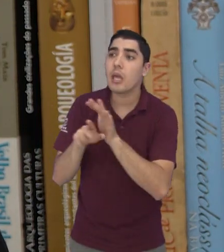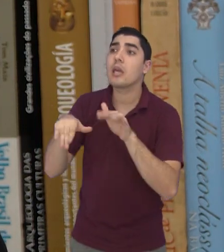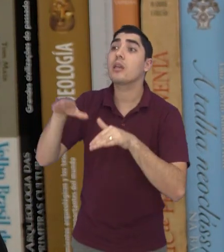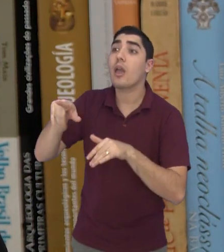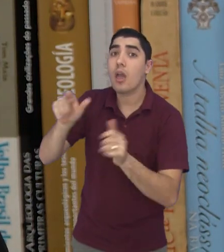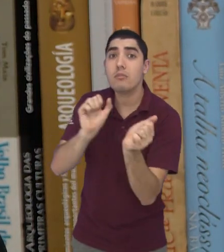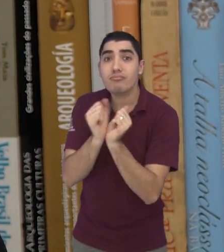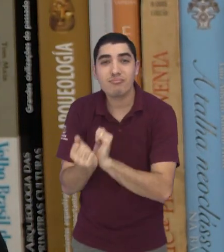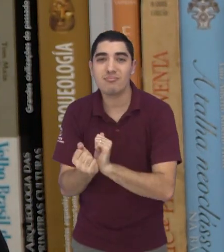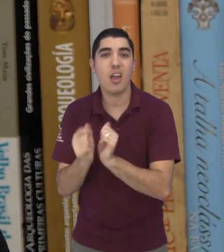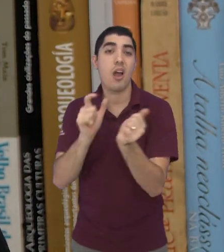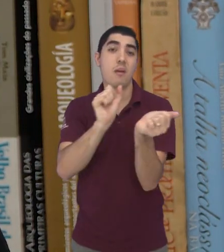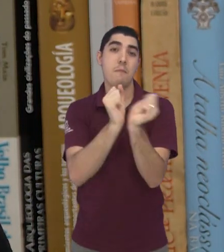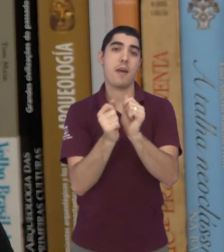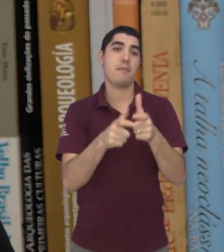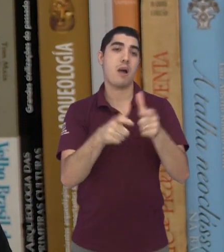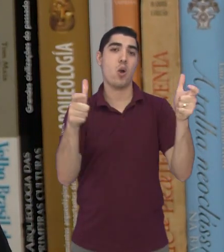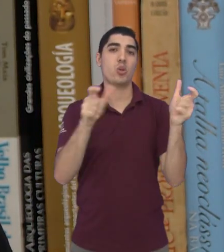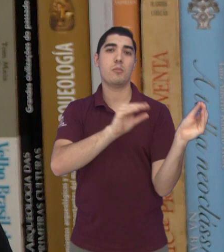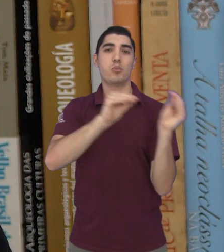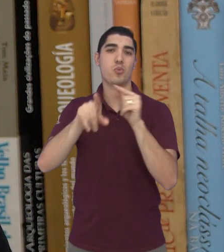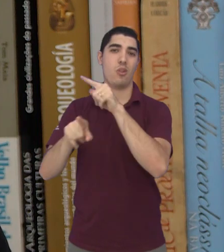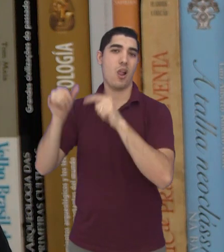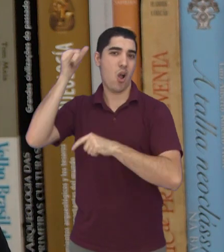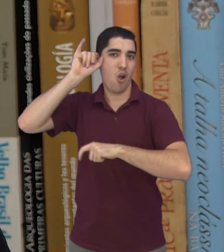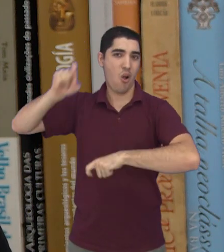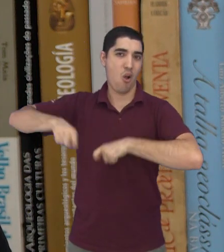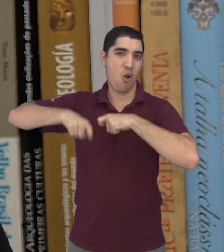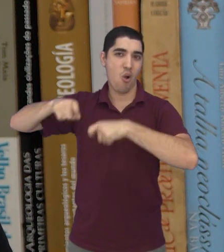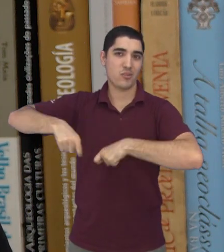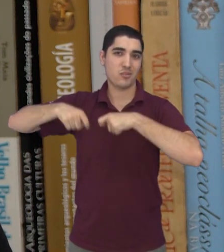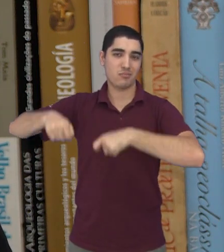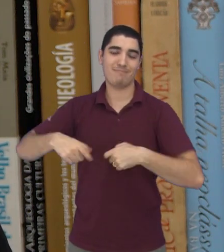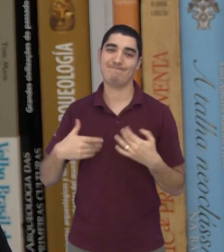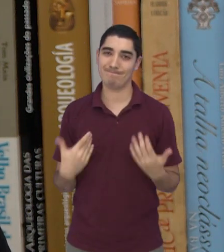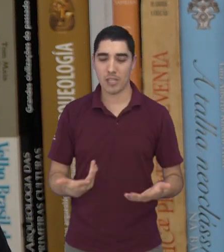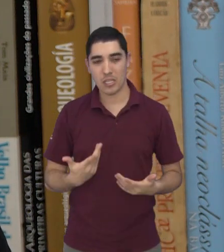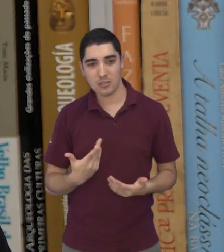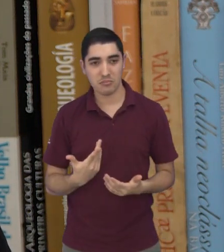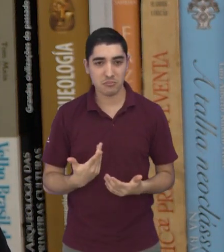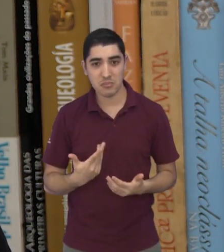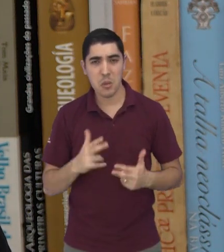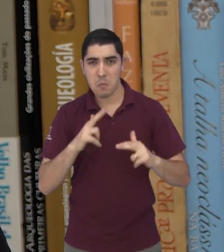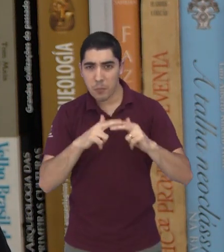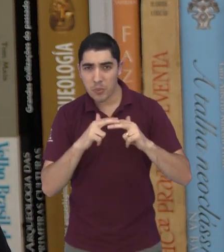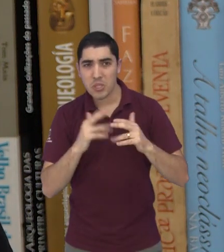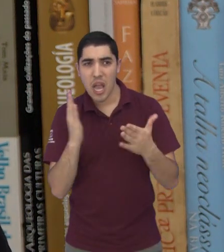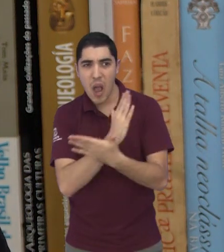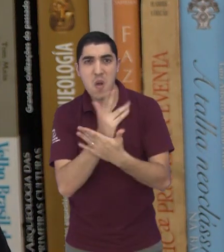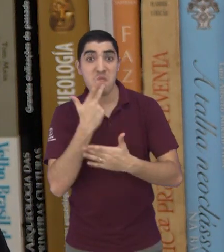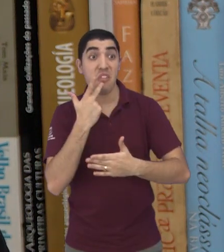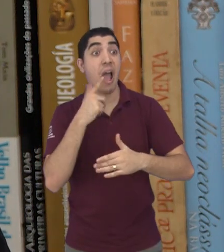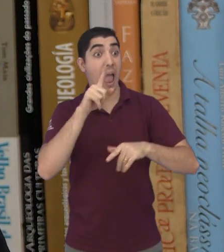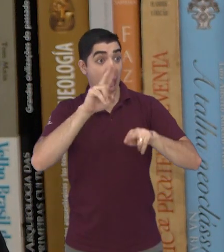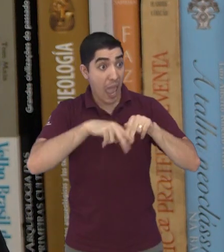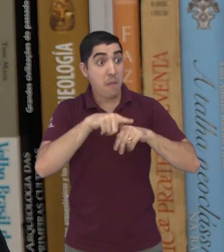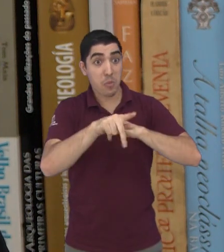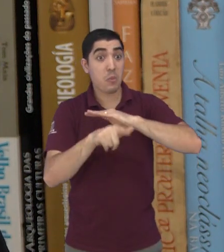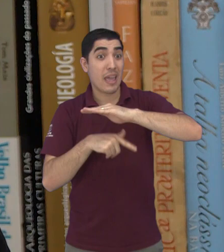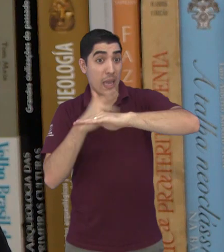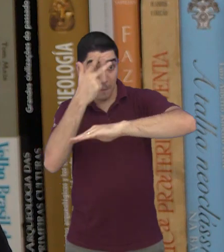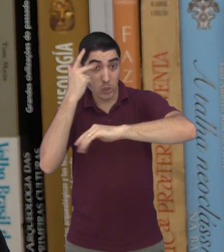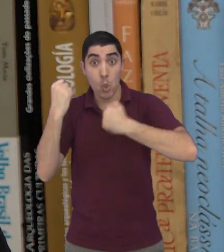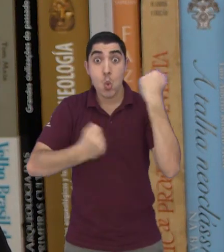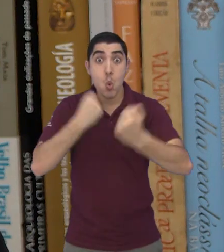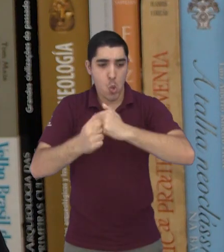ficavam nas áreas rurais. Então, não faz muito sentido essa história de fuga no século